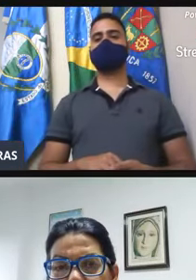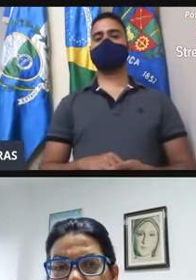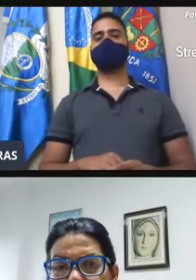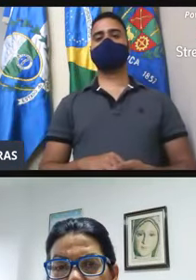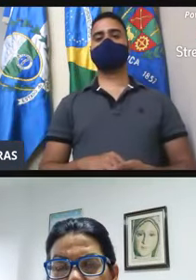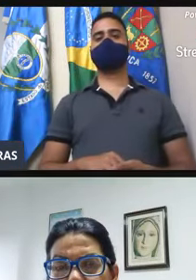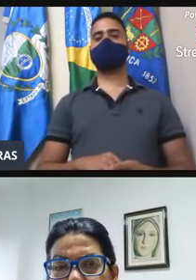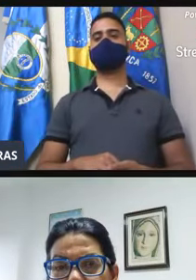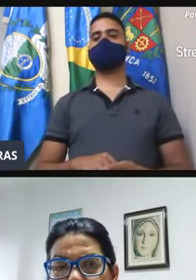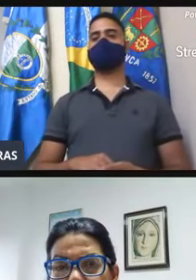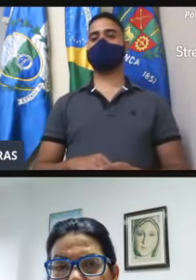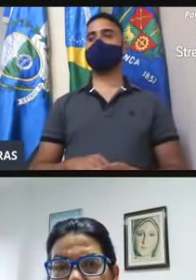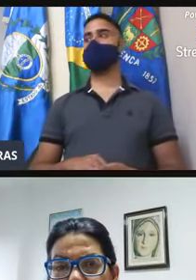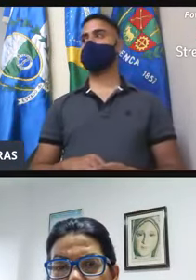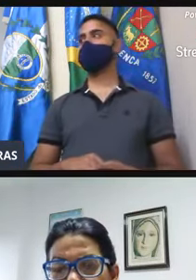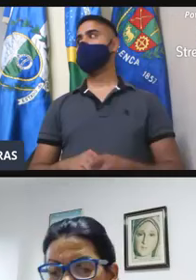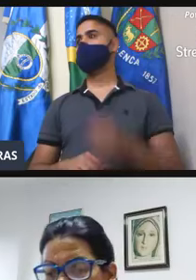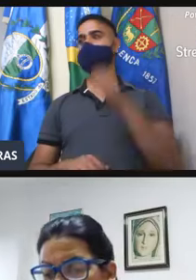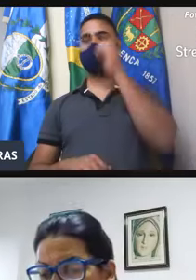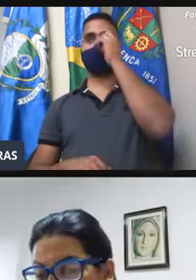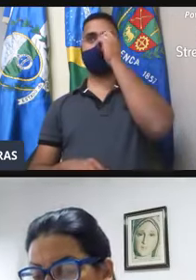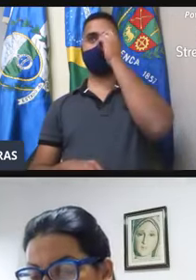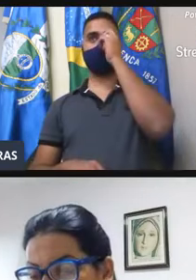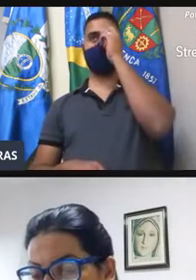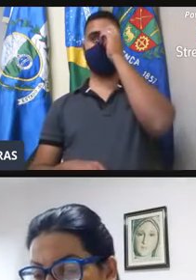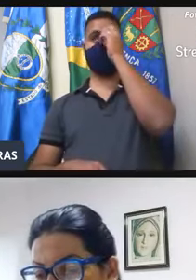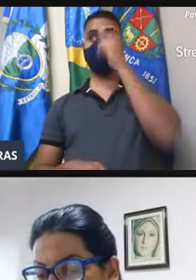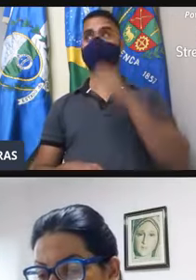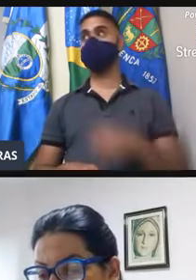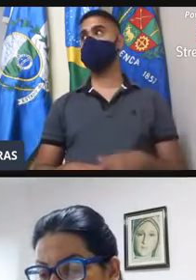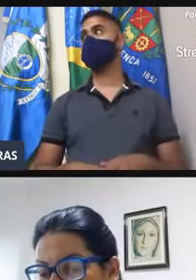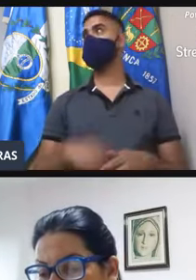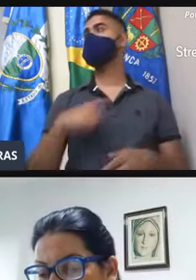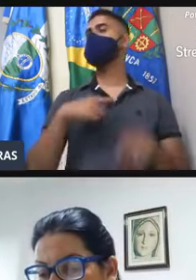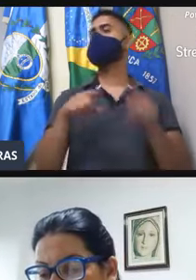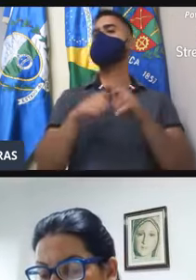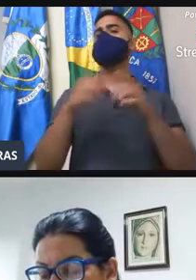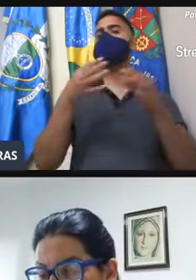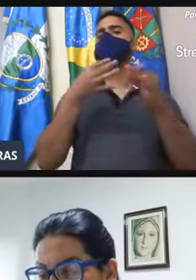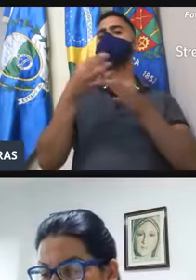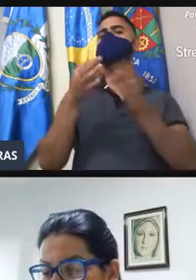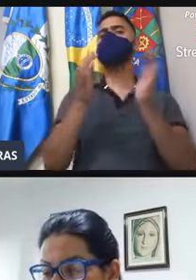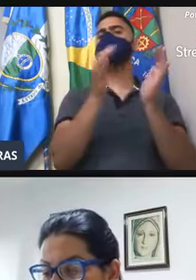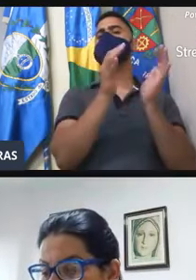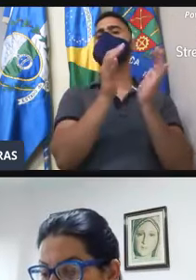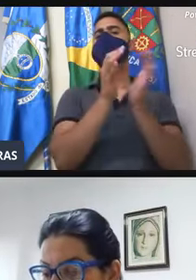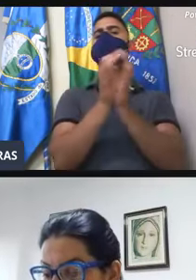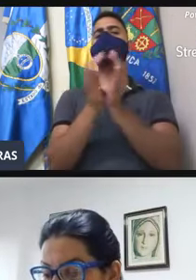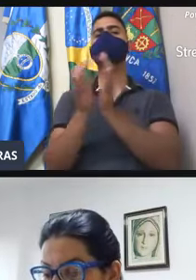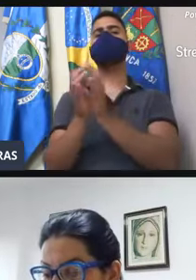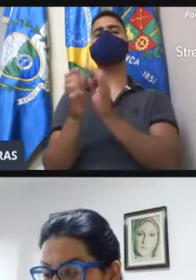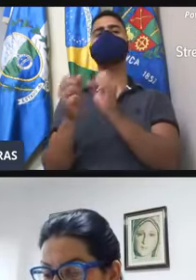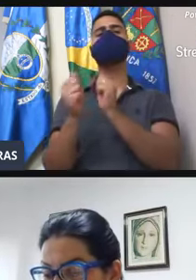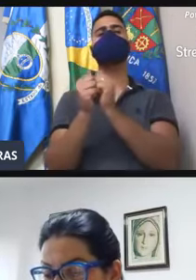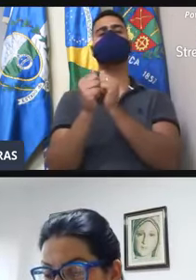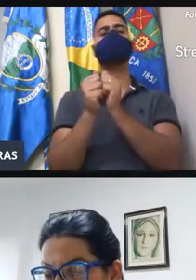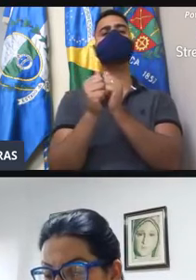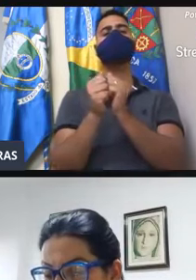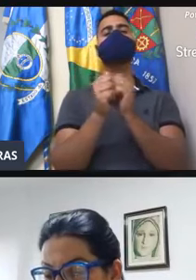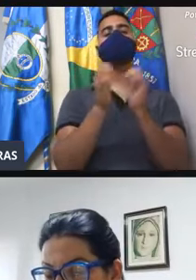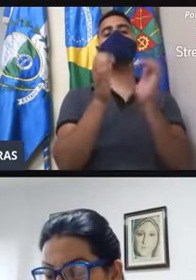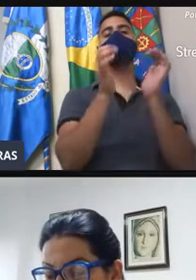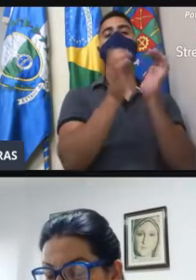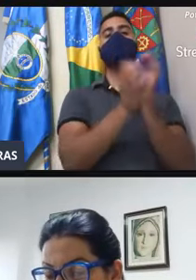aí o requerimento de urgência está para a ordem do dia. Tem também o parecer em conjunto da Comissão